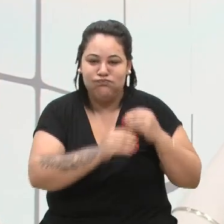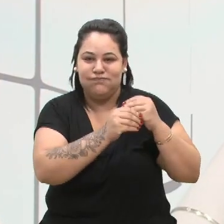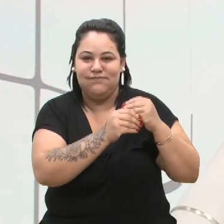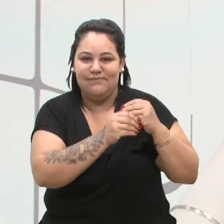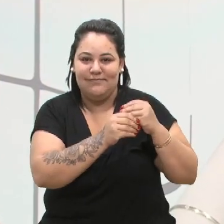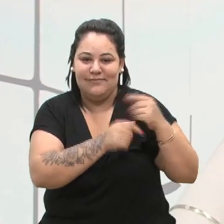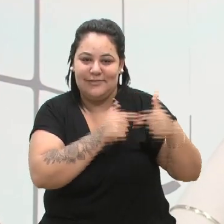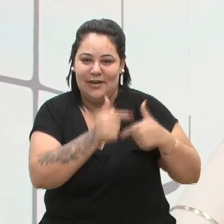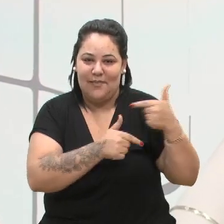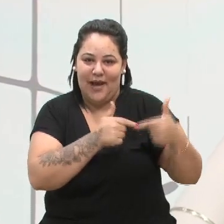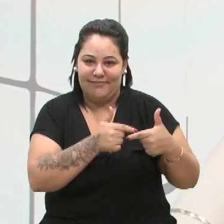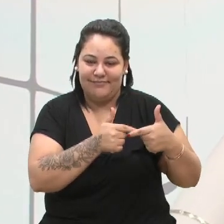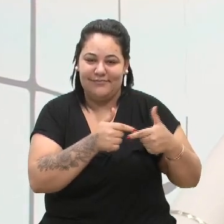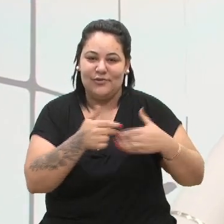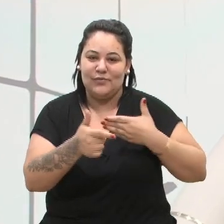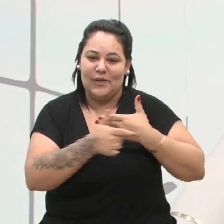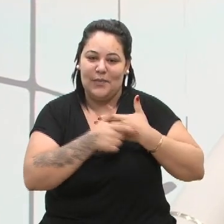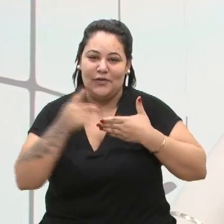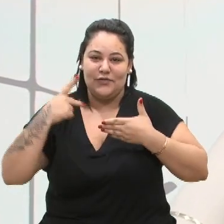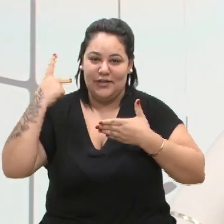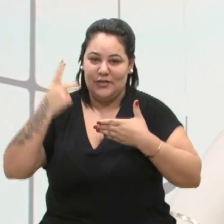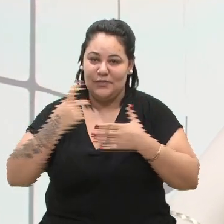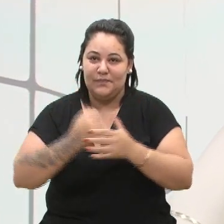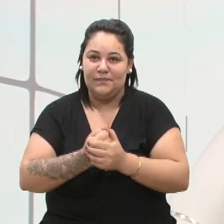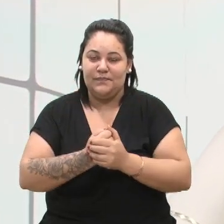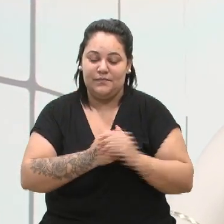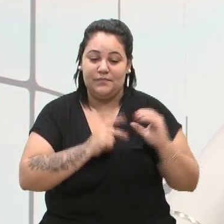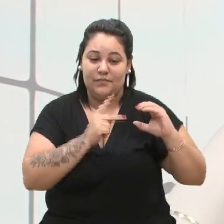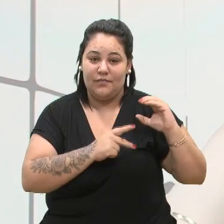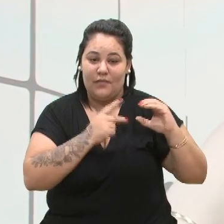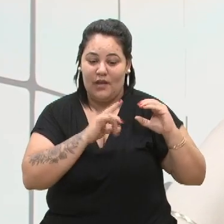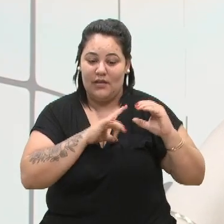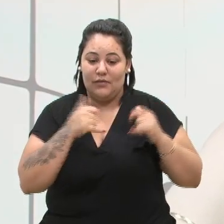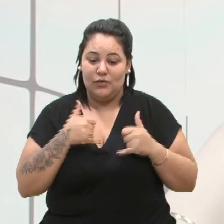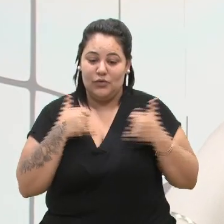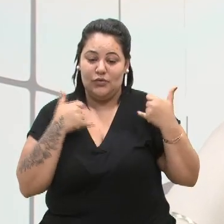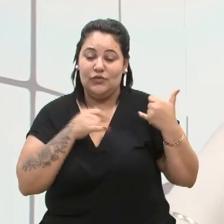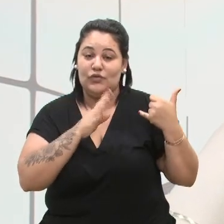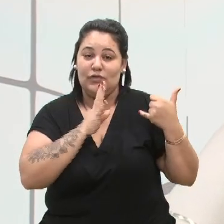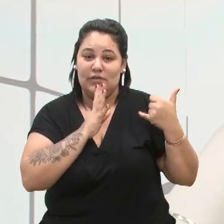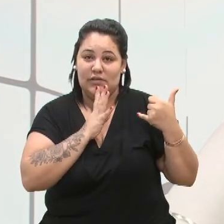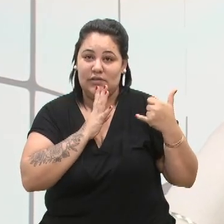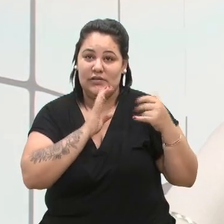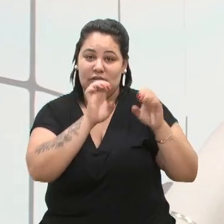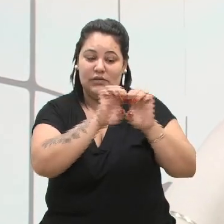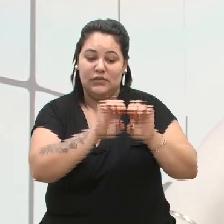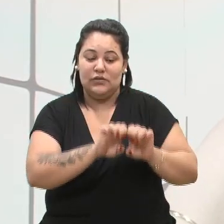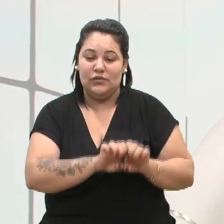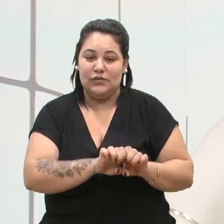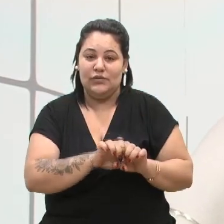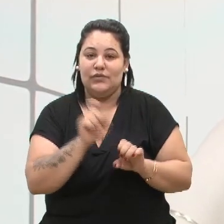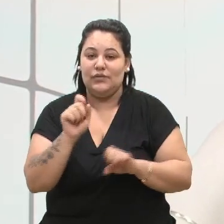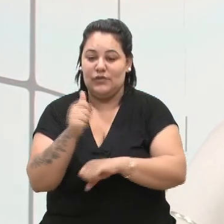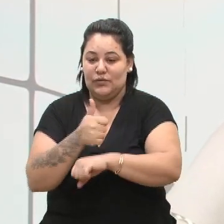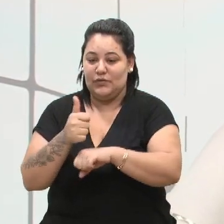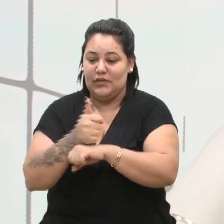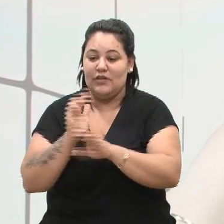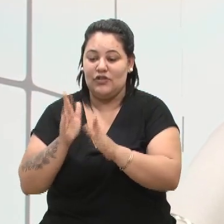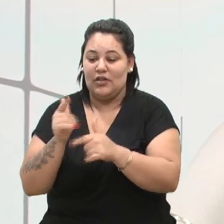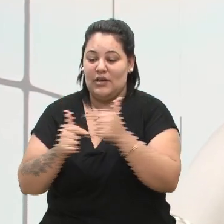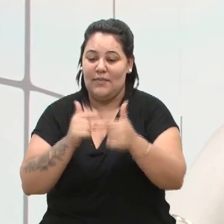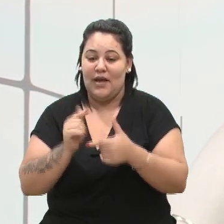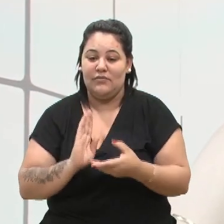parlamentar eh Câmara de Vereadores de Caxias do Sul eu tenho orgulho de conhecer a estrutura de conhecer os profissionais que atuam